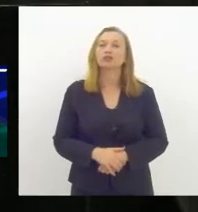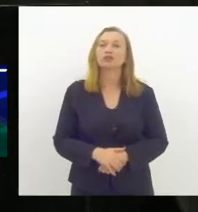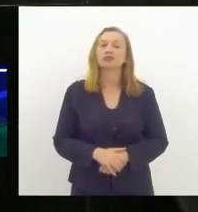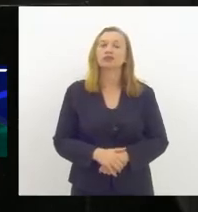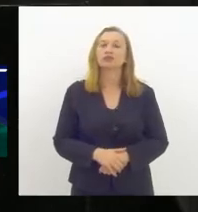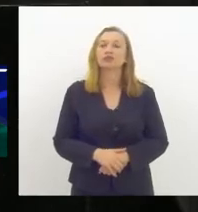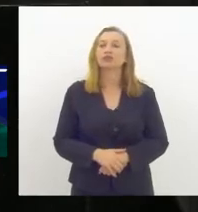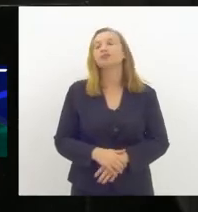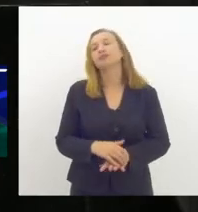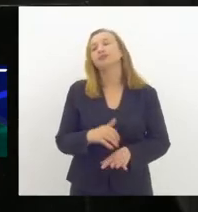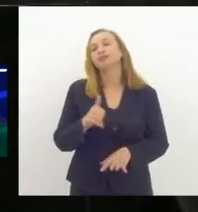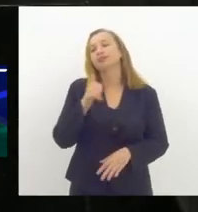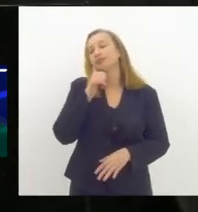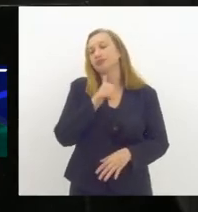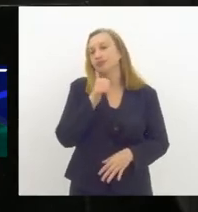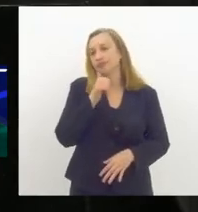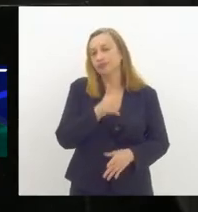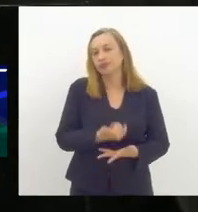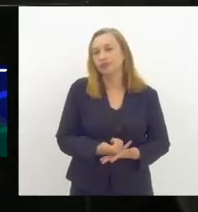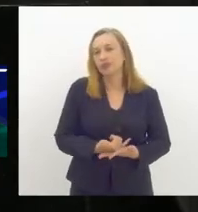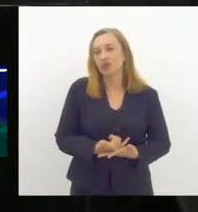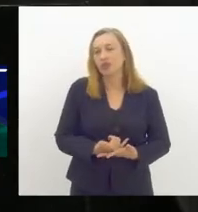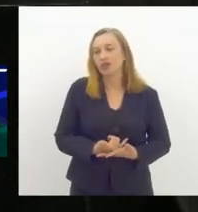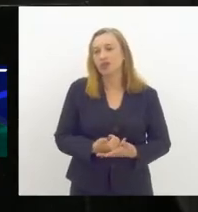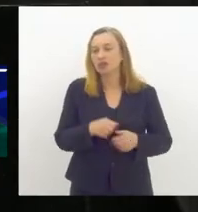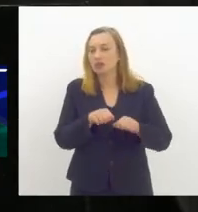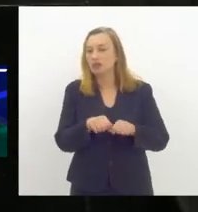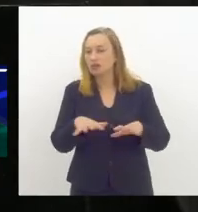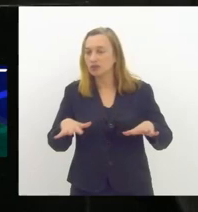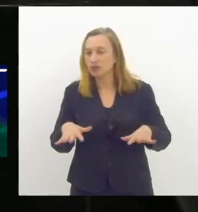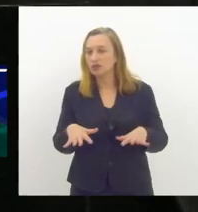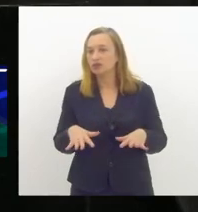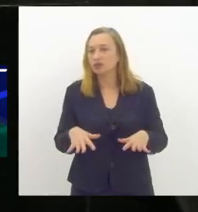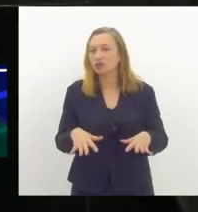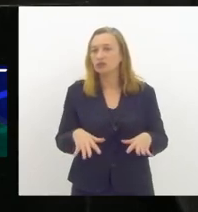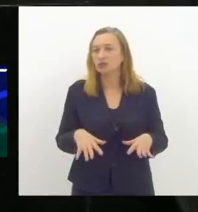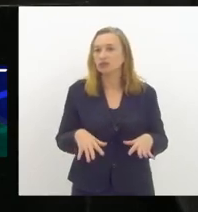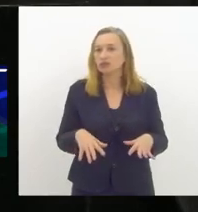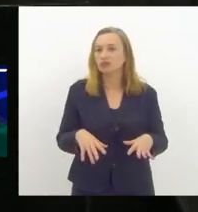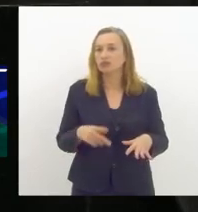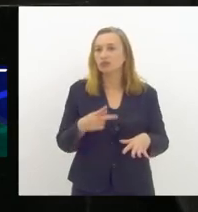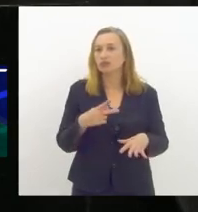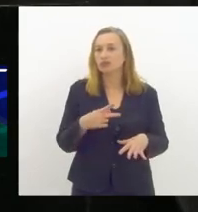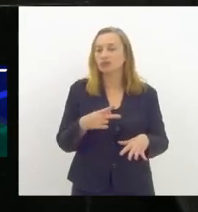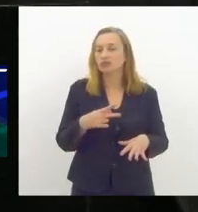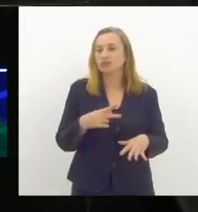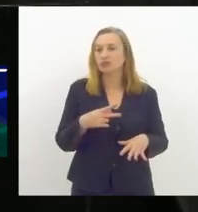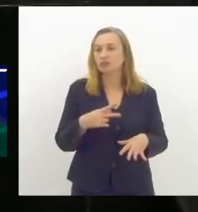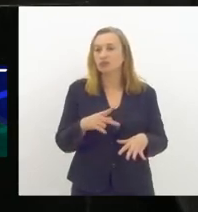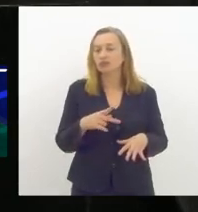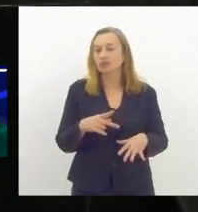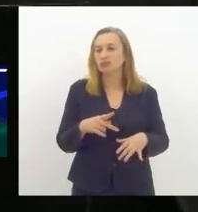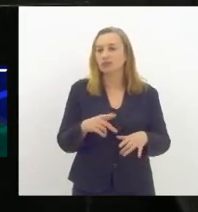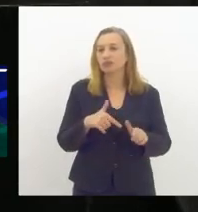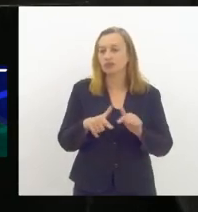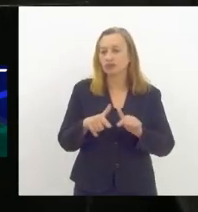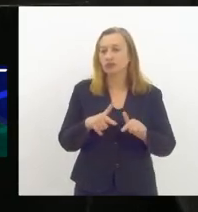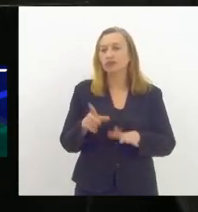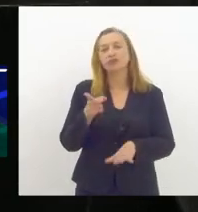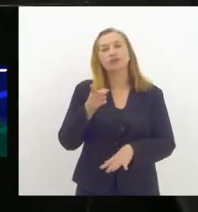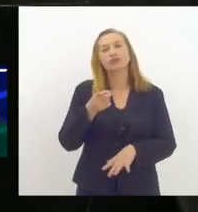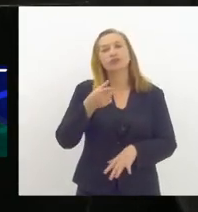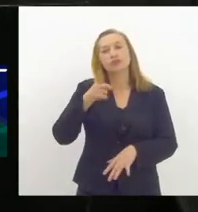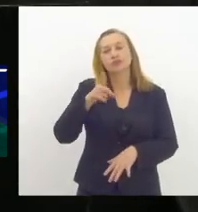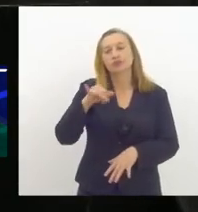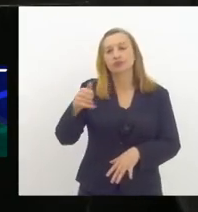garantidas a essas mulheres a amplitude da sua participação e também no